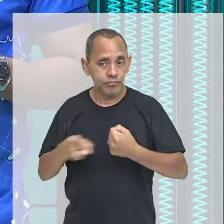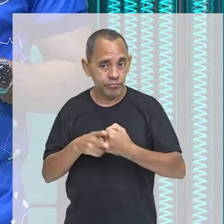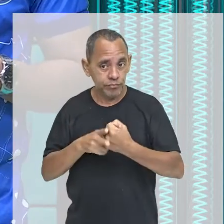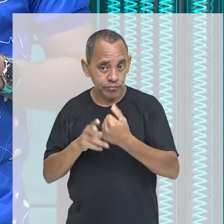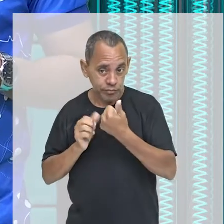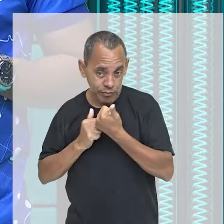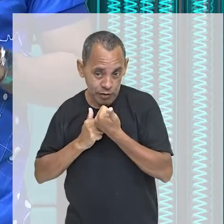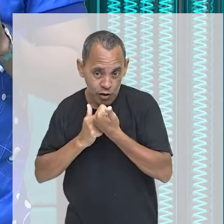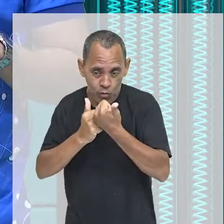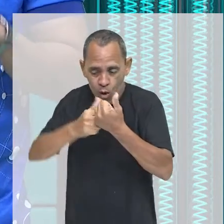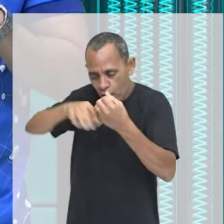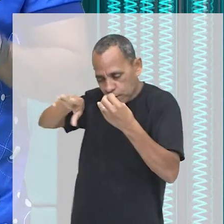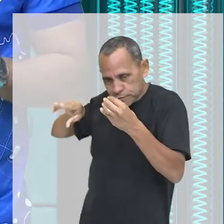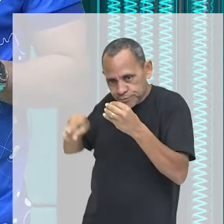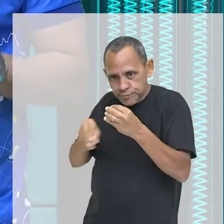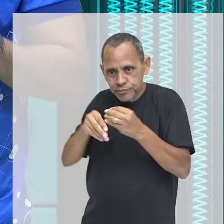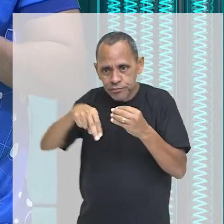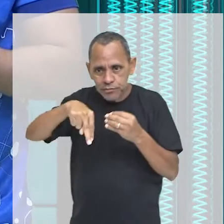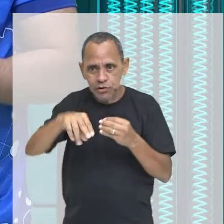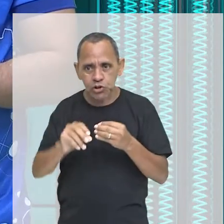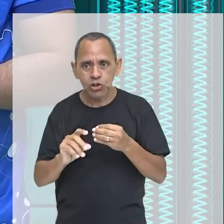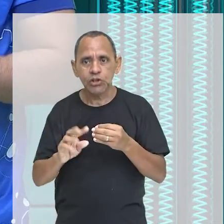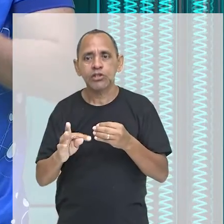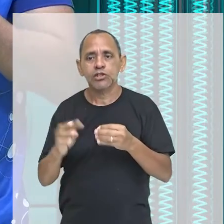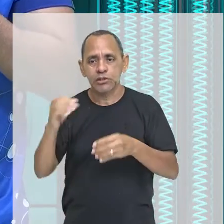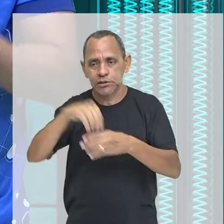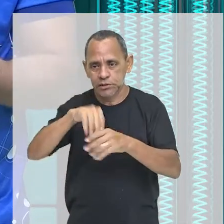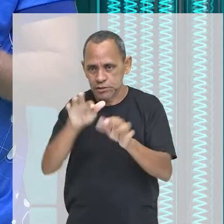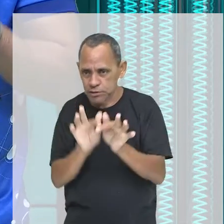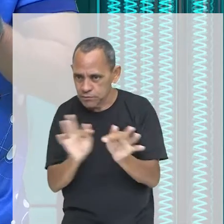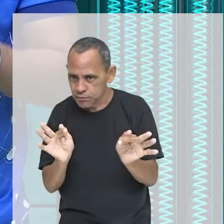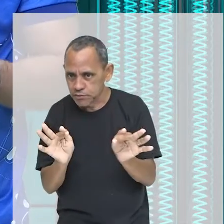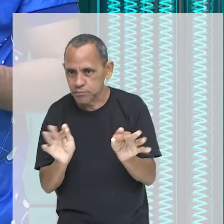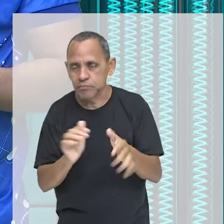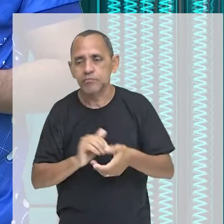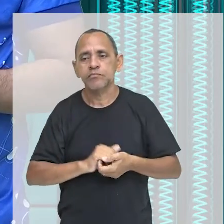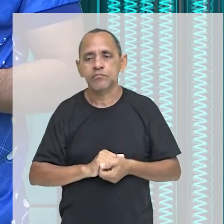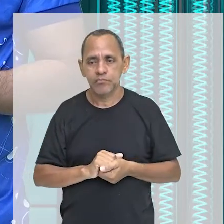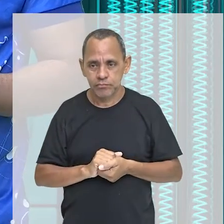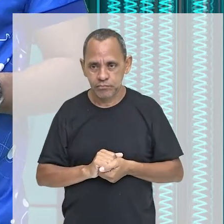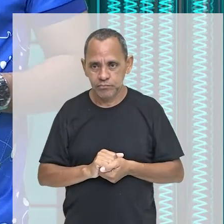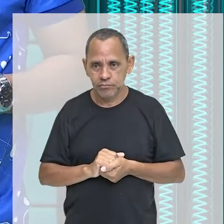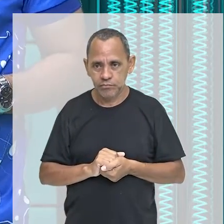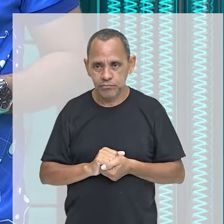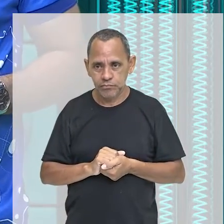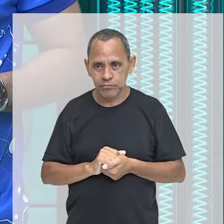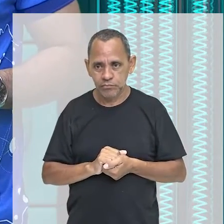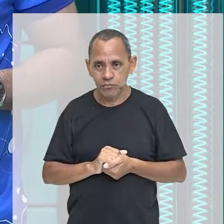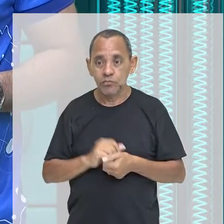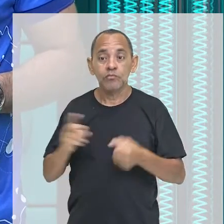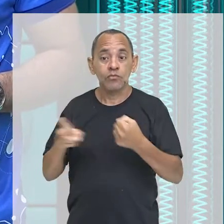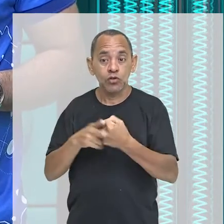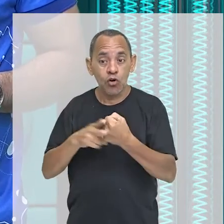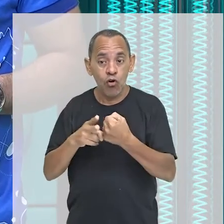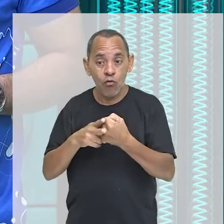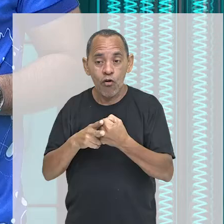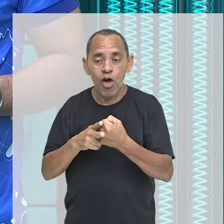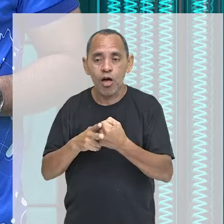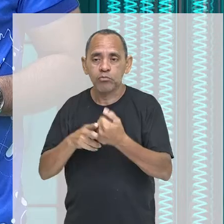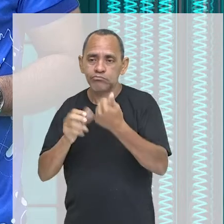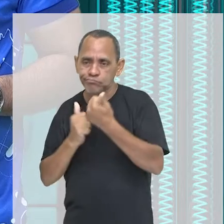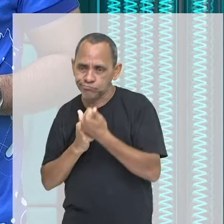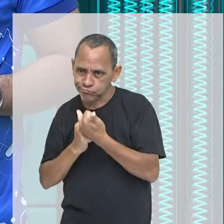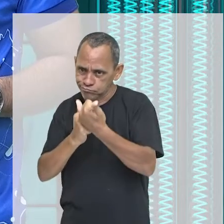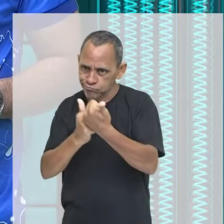auxiliar que vai receber o not, certo? Todas as frases negativas é o verbo auxiliar que vai receber o not. Os verbos modais são